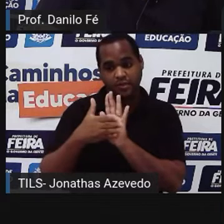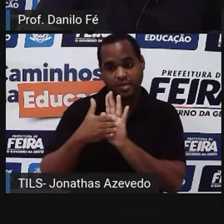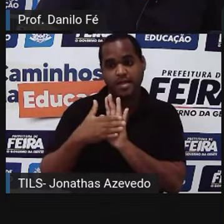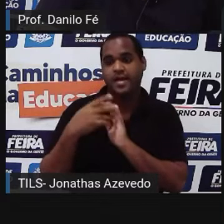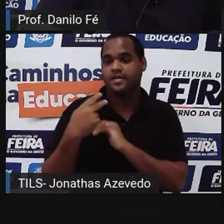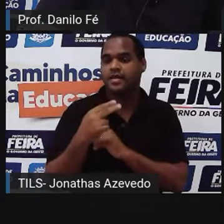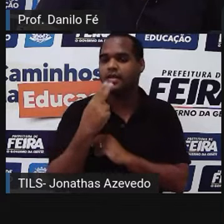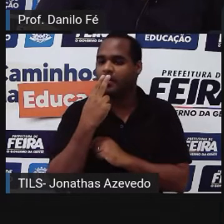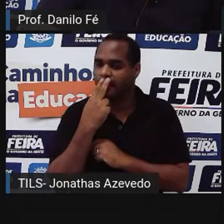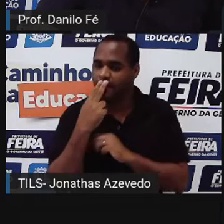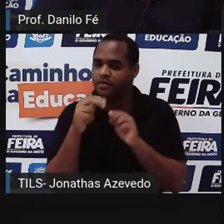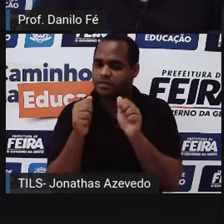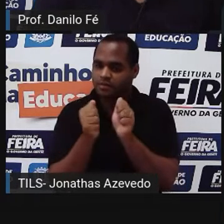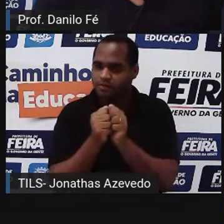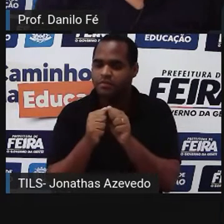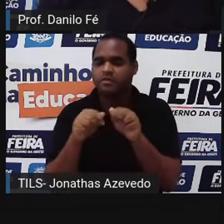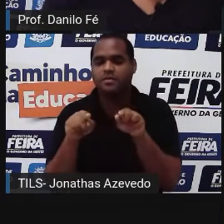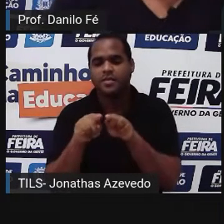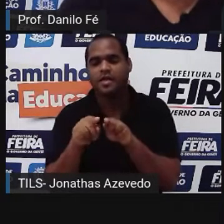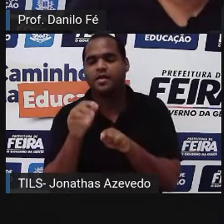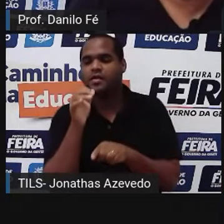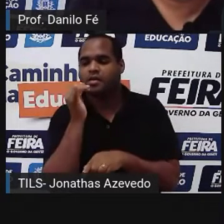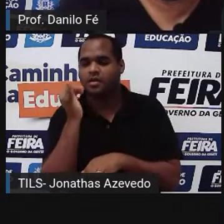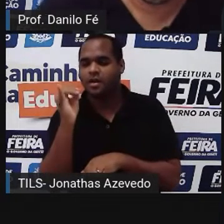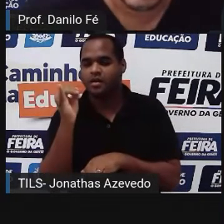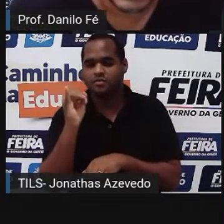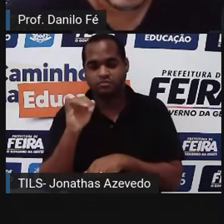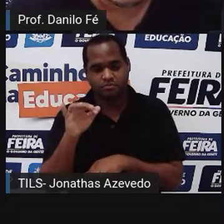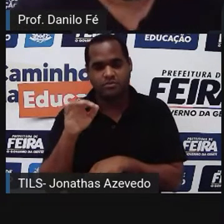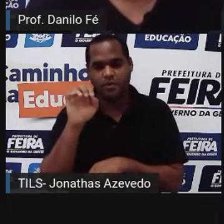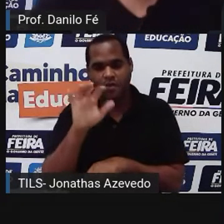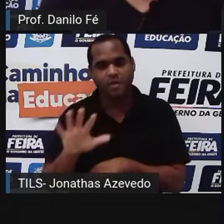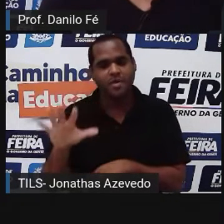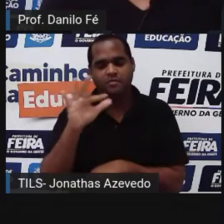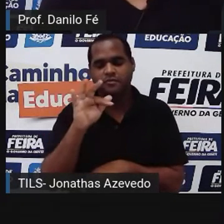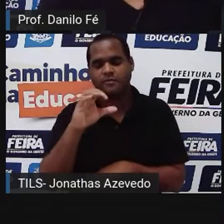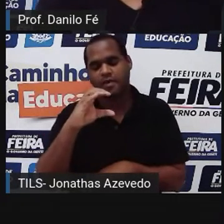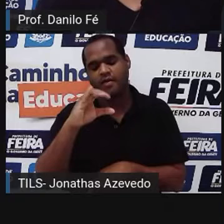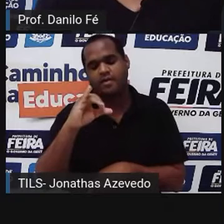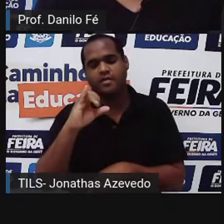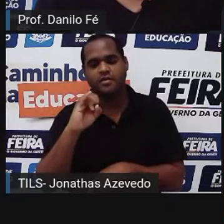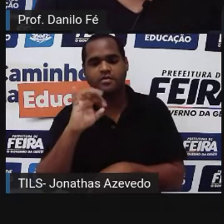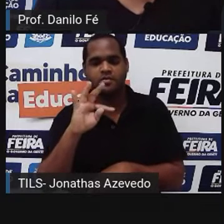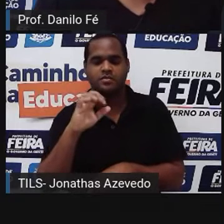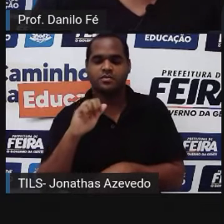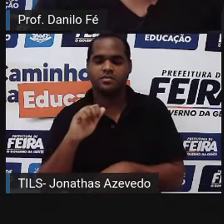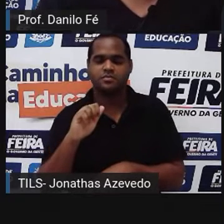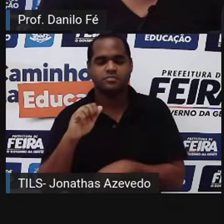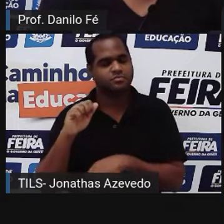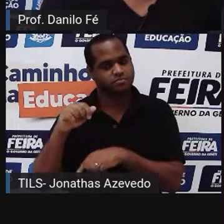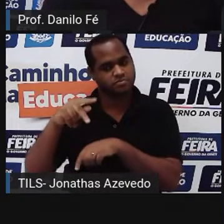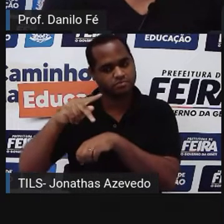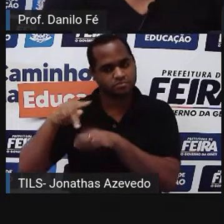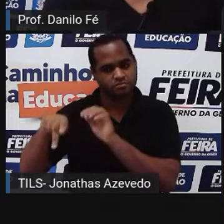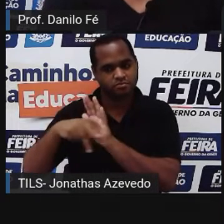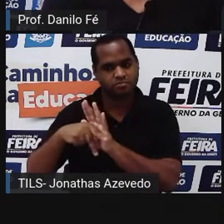e de sua aliada Itália. A Europa era fascista. A Europa estava na mão dos fascistas.